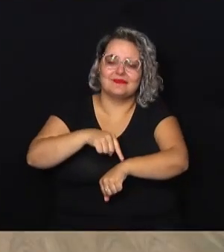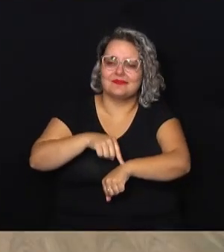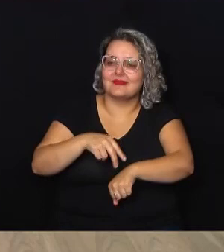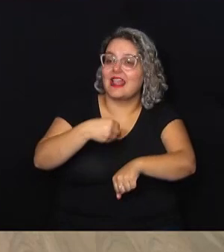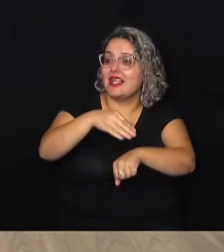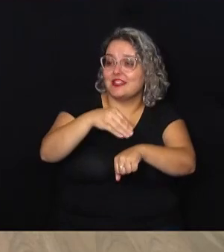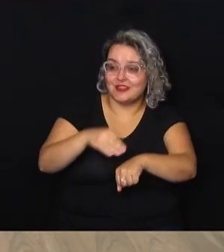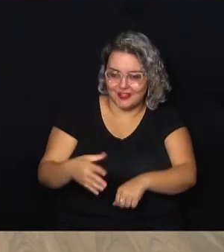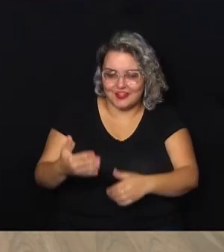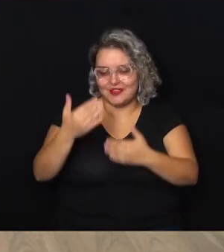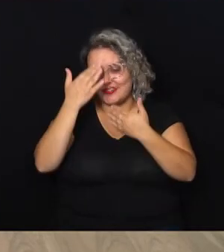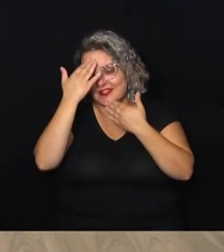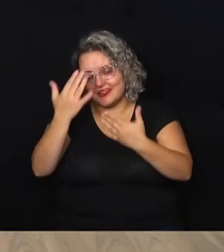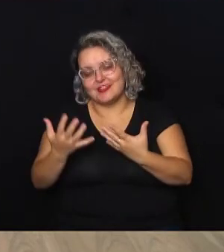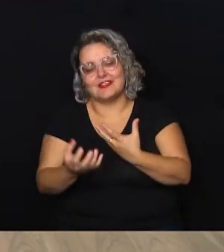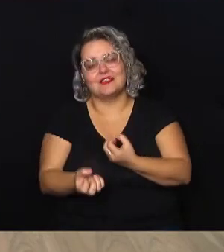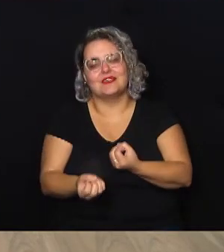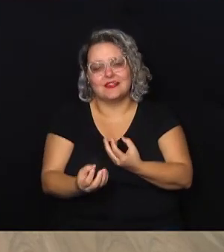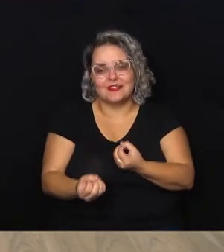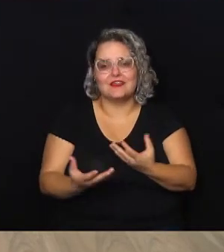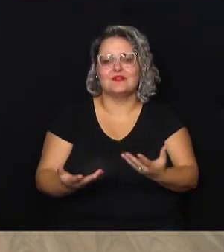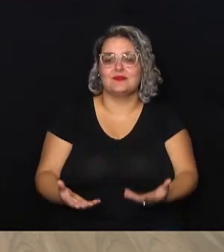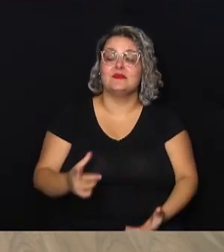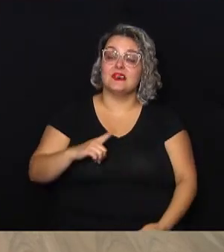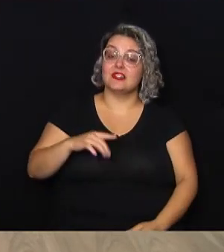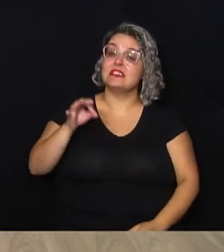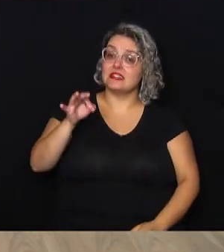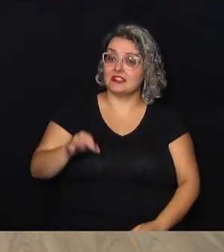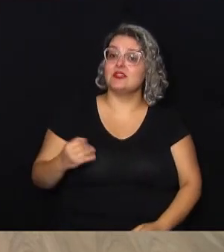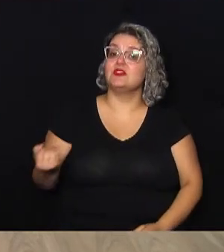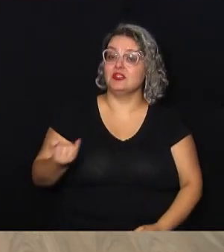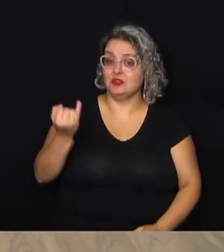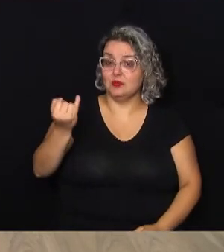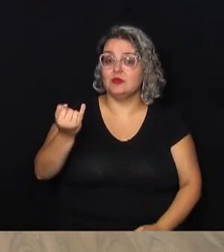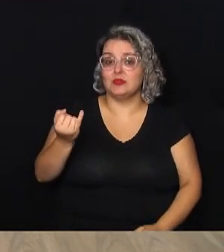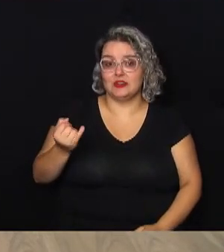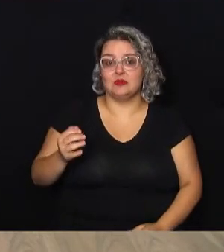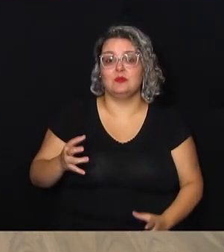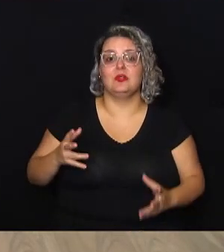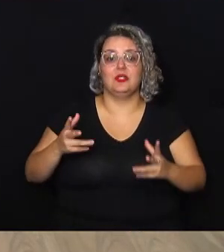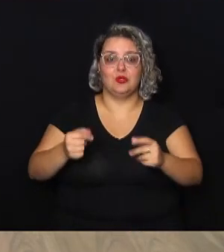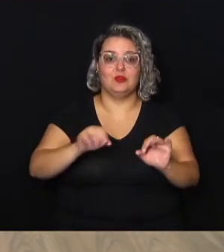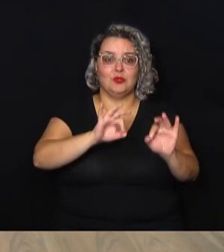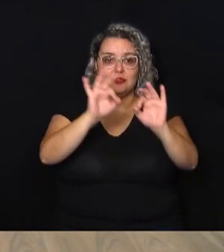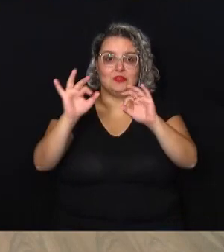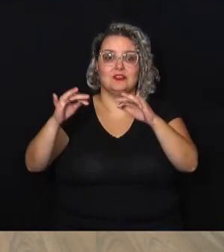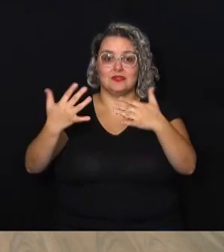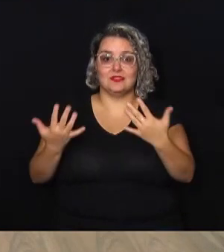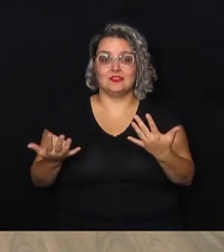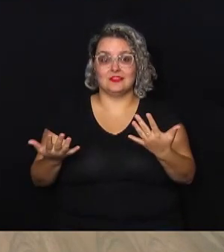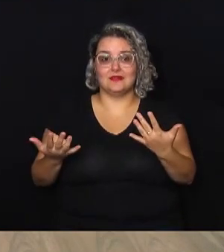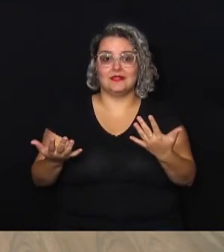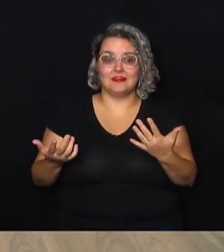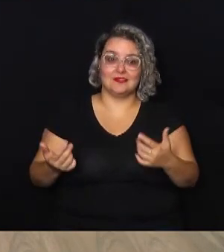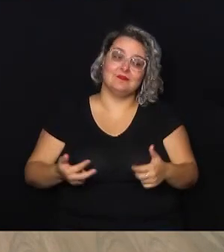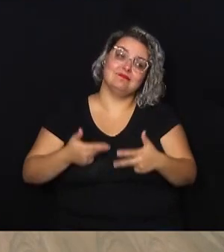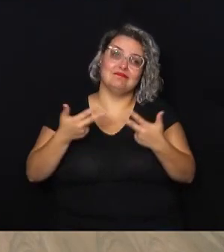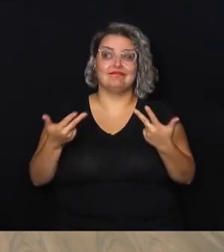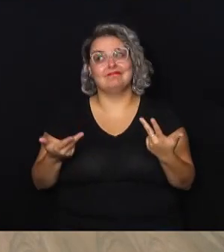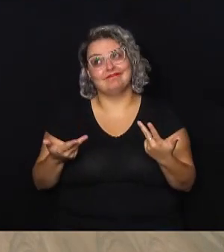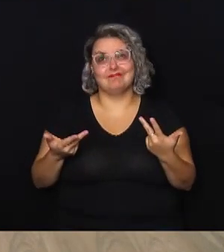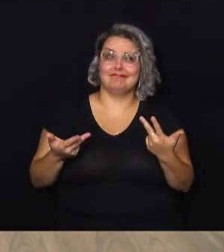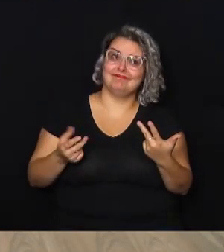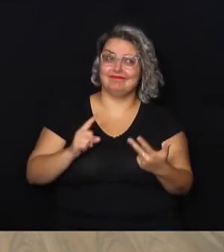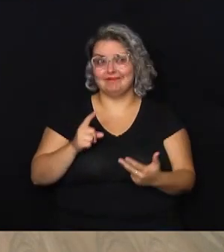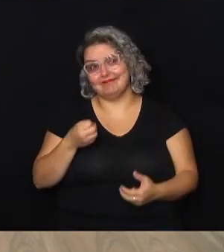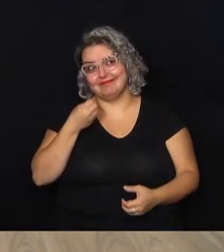tempo, obrigado por todas as informações, tenho certeza que de grande valia para o nosso telespectador. A notícia acho que não foi tão